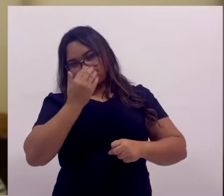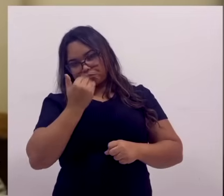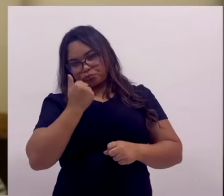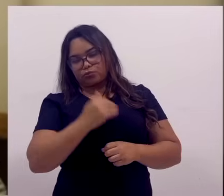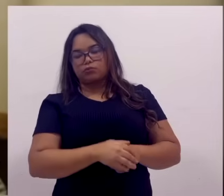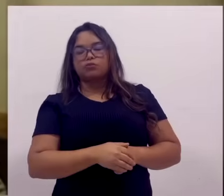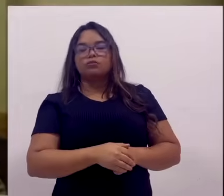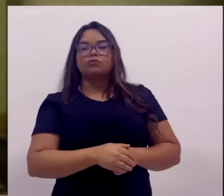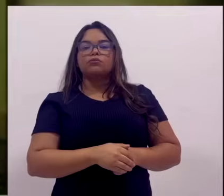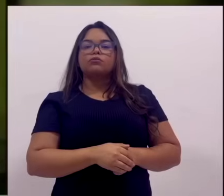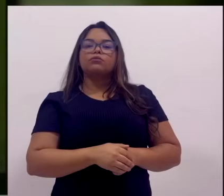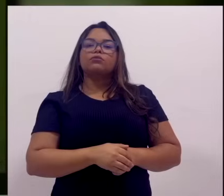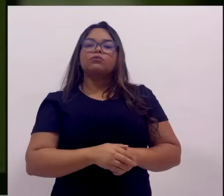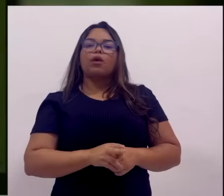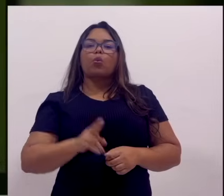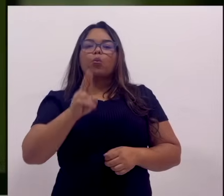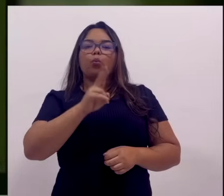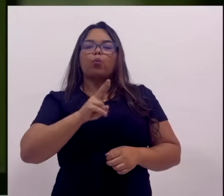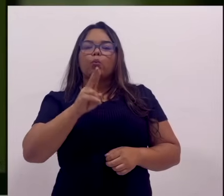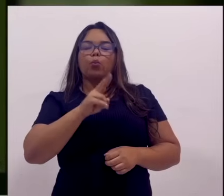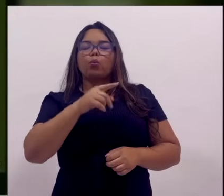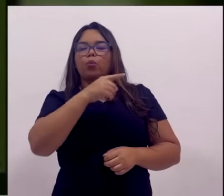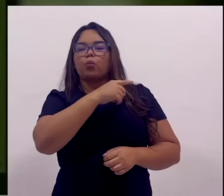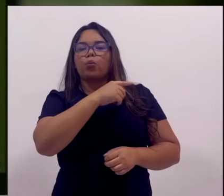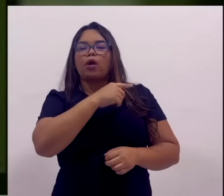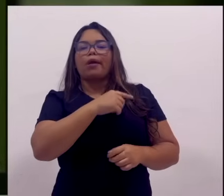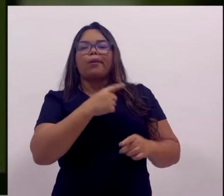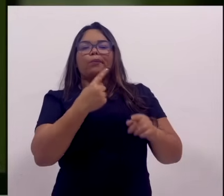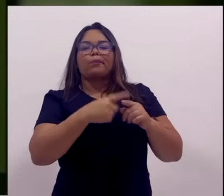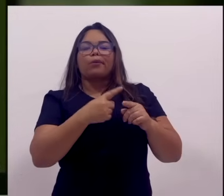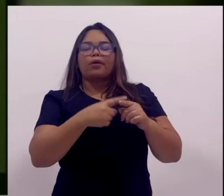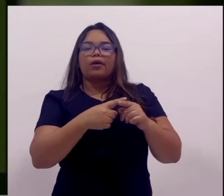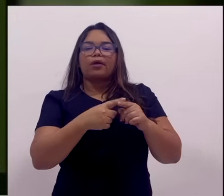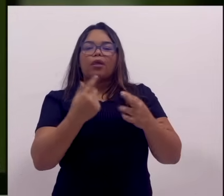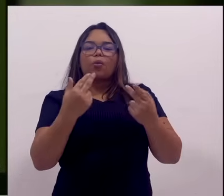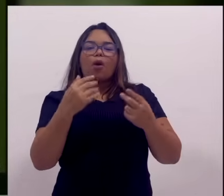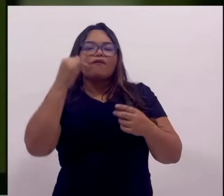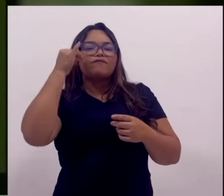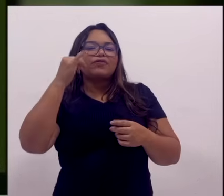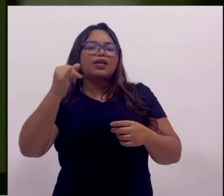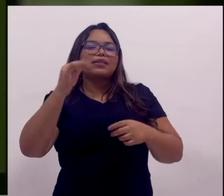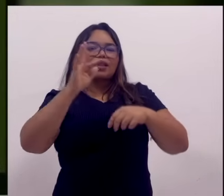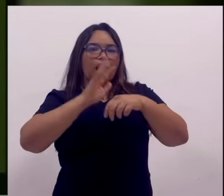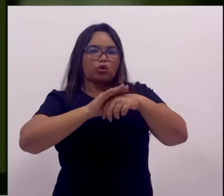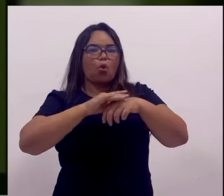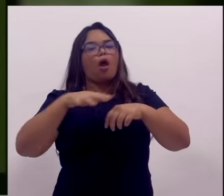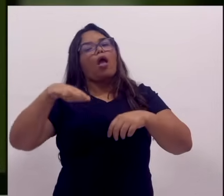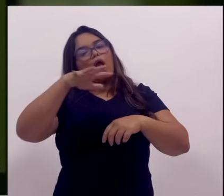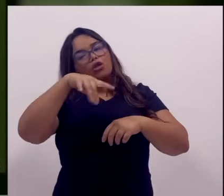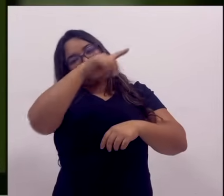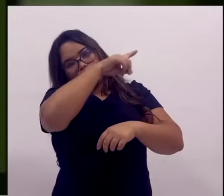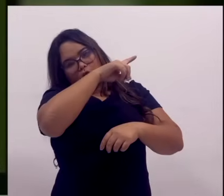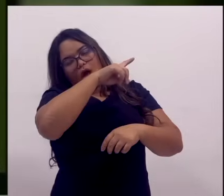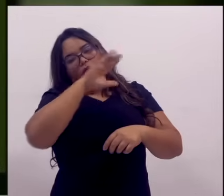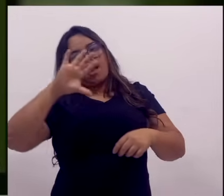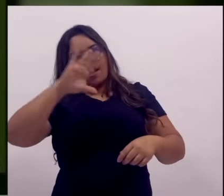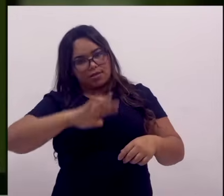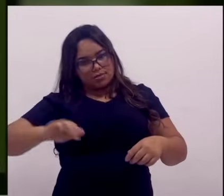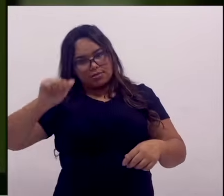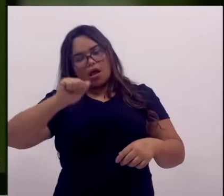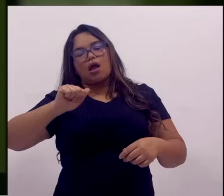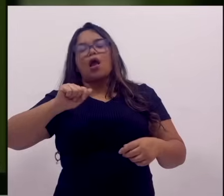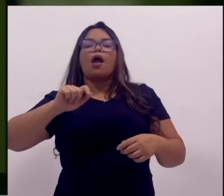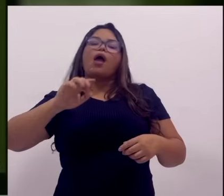substância usada na indústria alimentícia que é também um anestésico. Mesmo hoje, essa área é conhecida